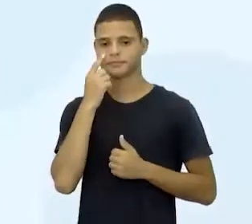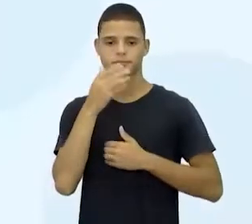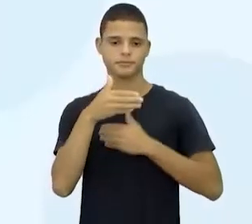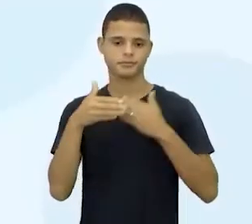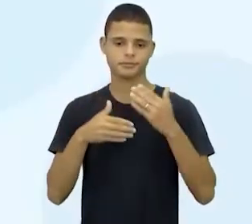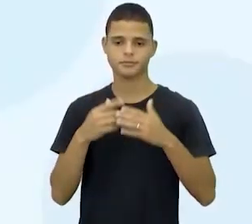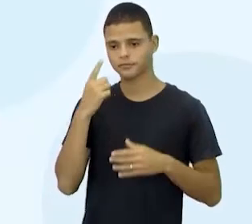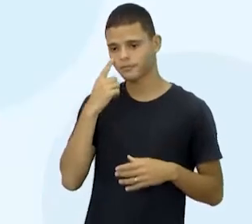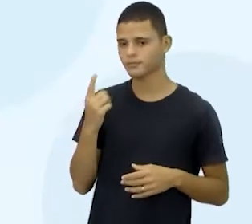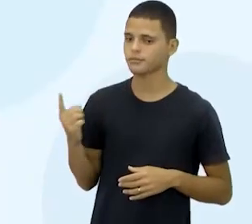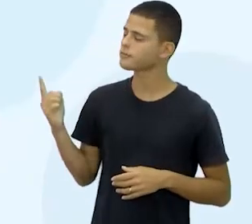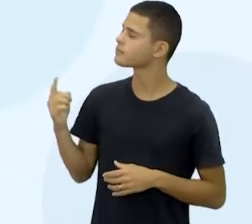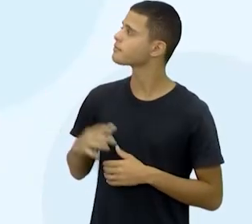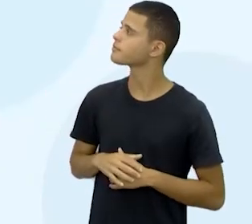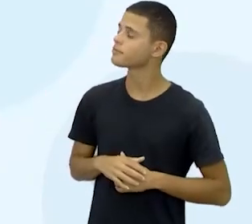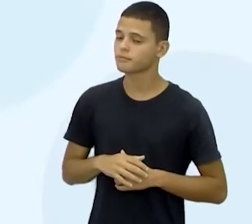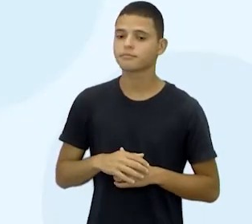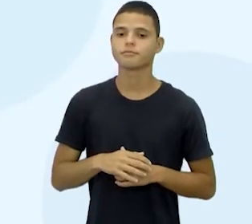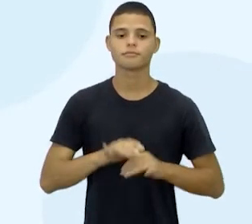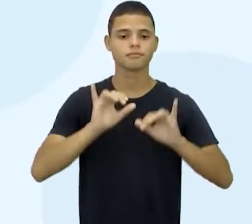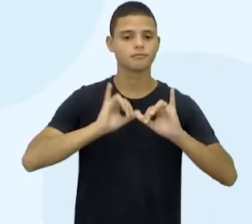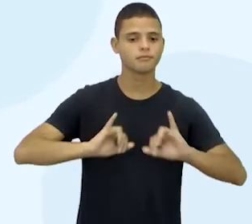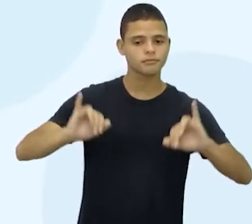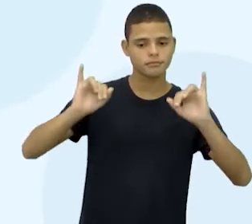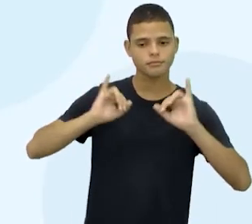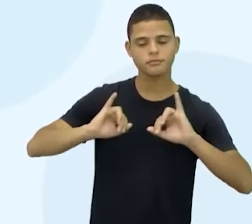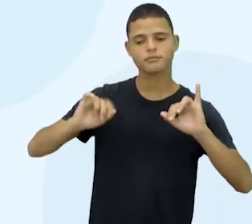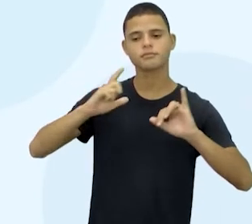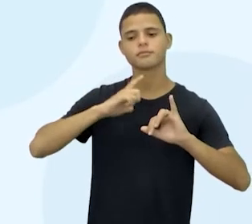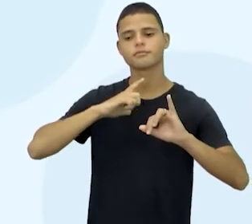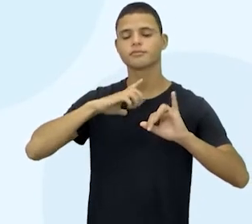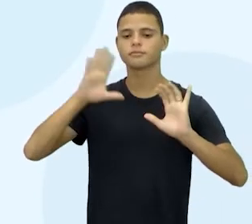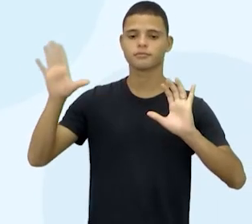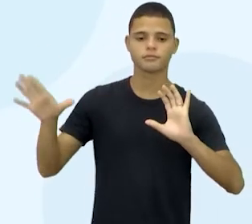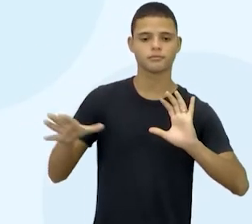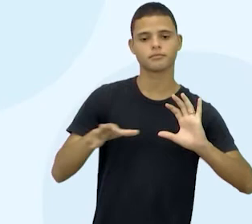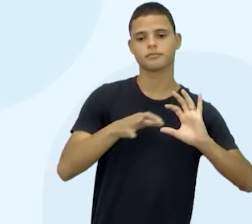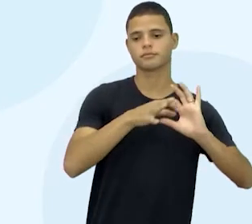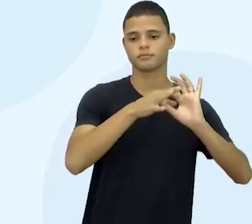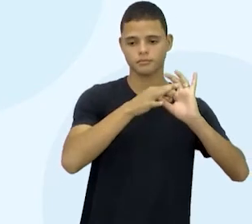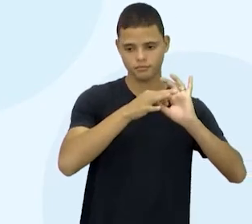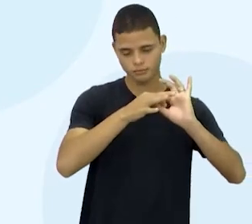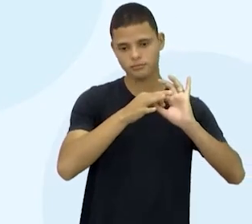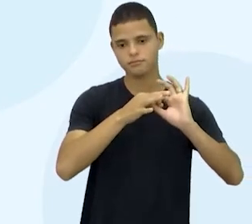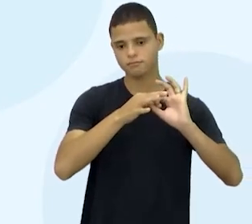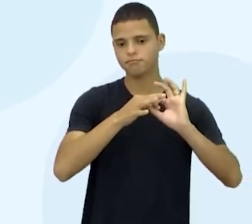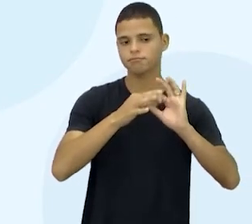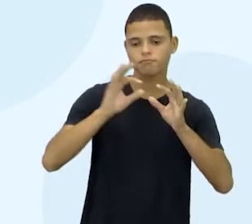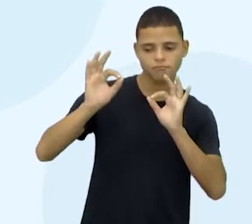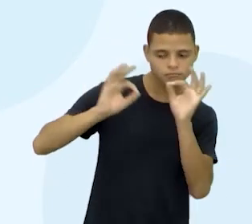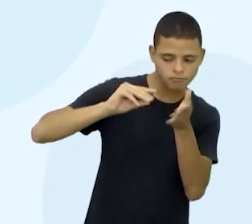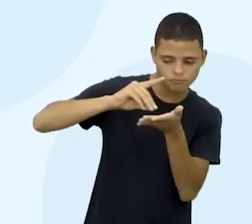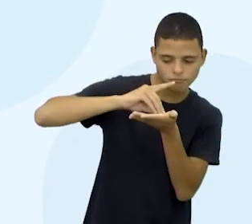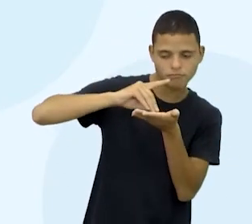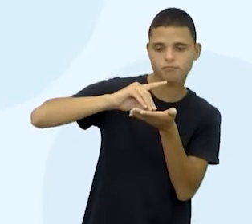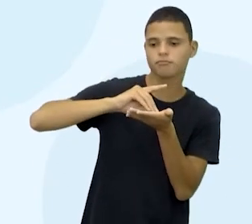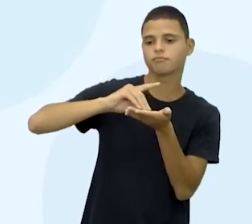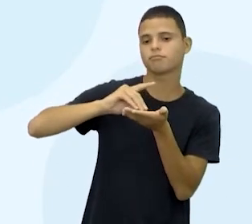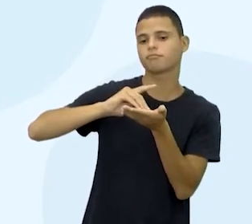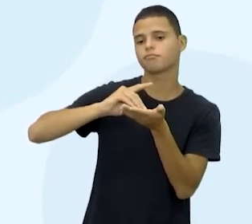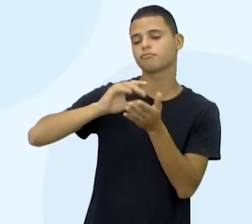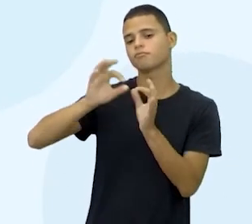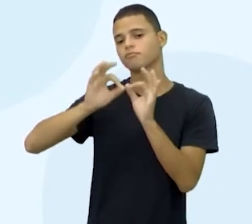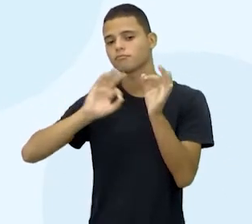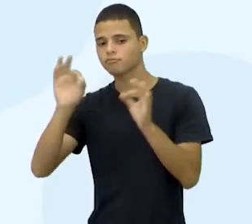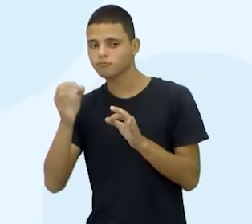só. Uma campanha publicitária é composta por um conjunto de ações de marketing que foram planejadas, né, e